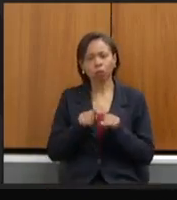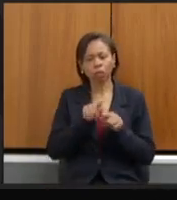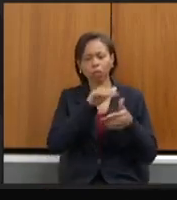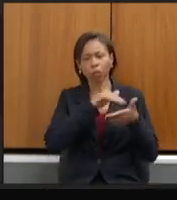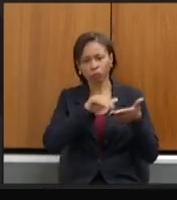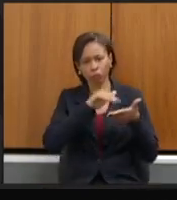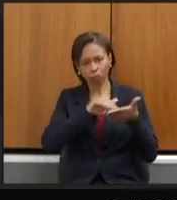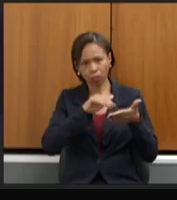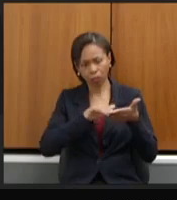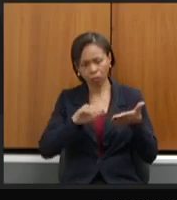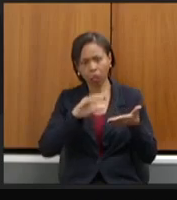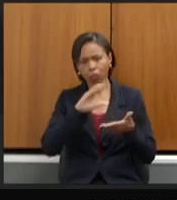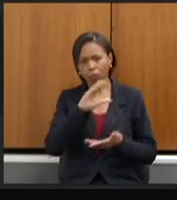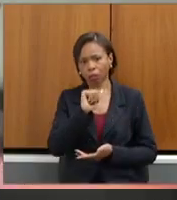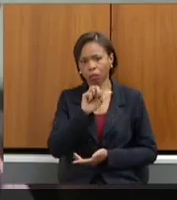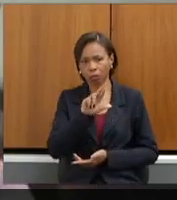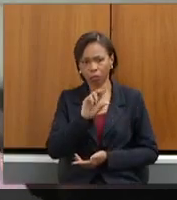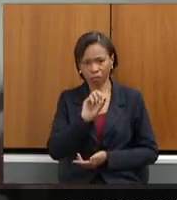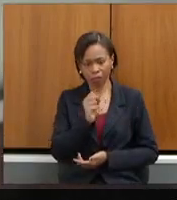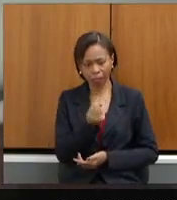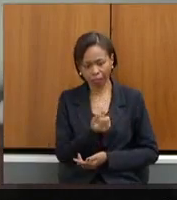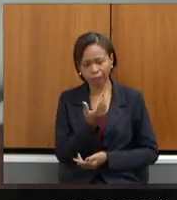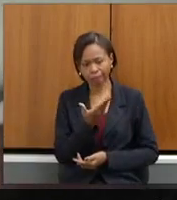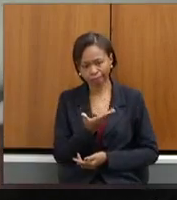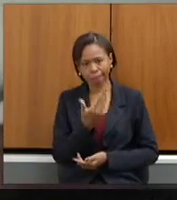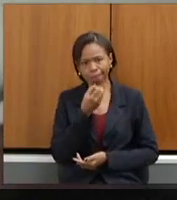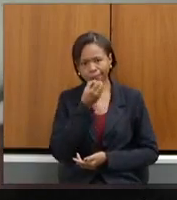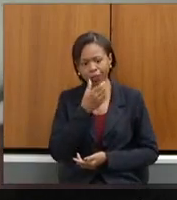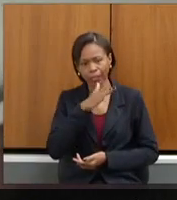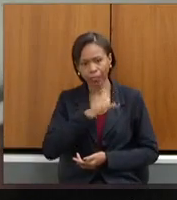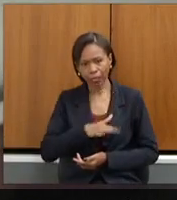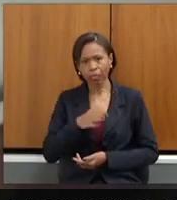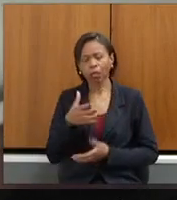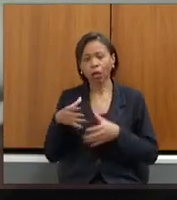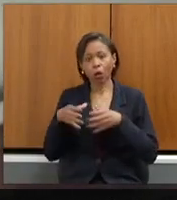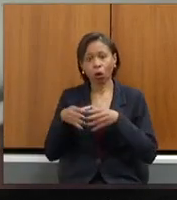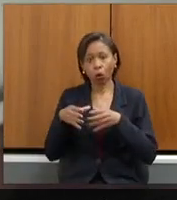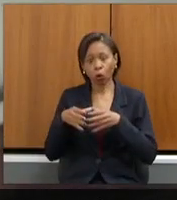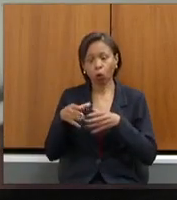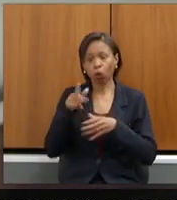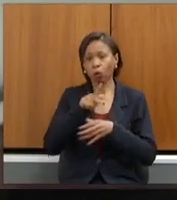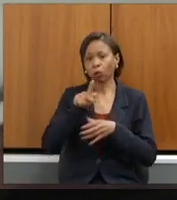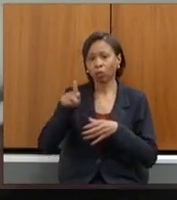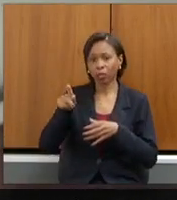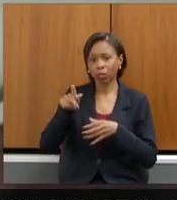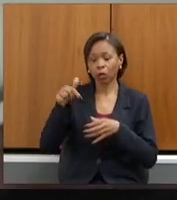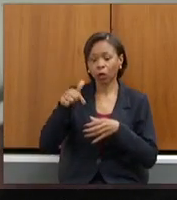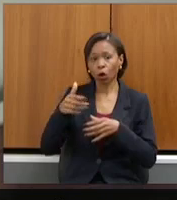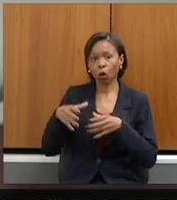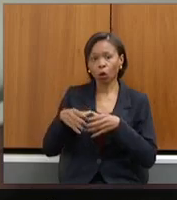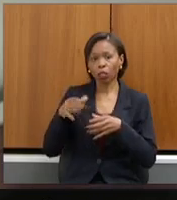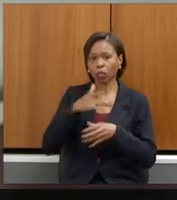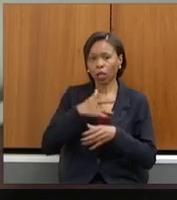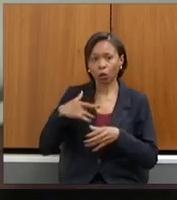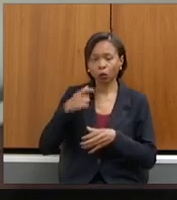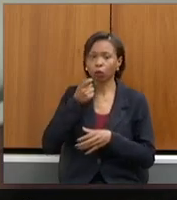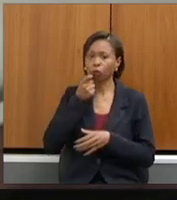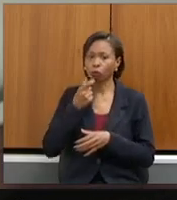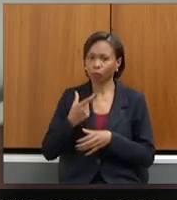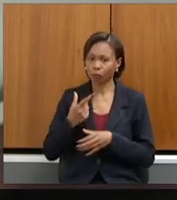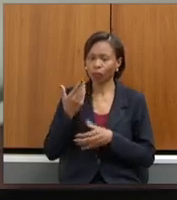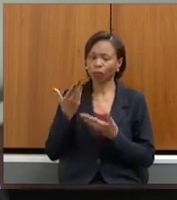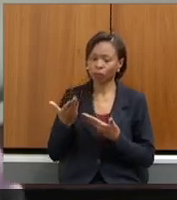secretário Carlos Eduardo o presidente da Comissão de saúde João Vitor e eu espero que esse ano a gente